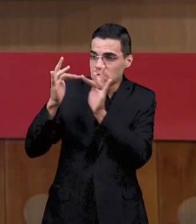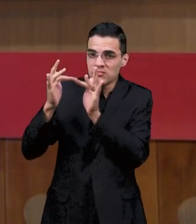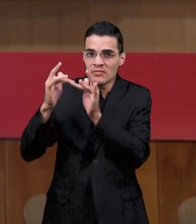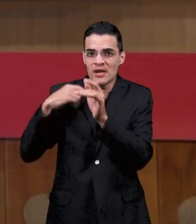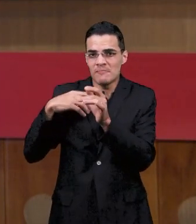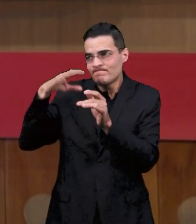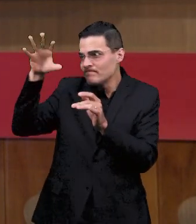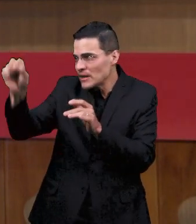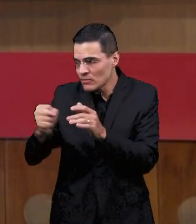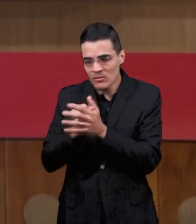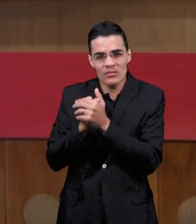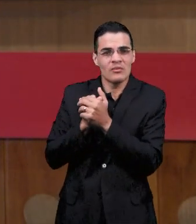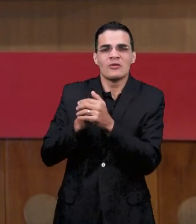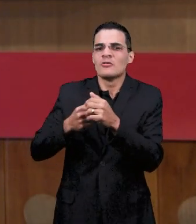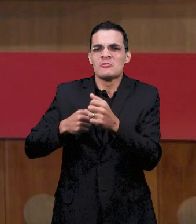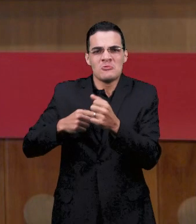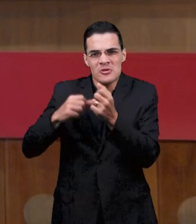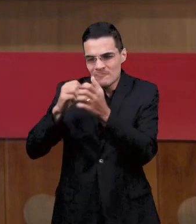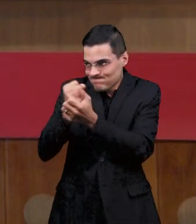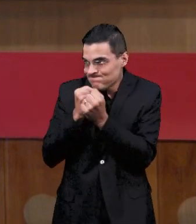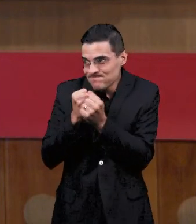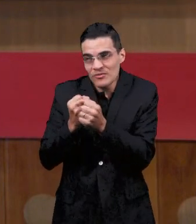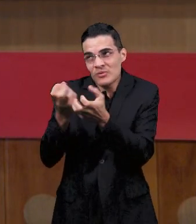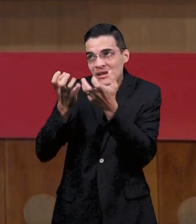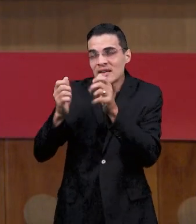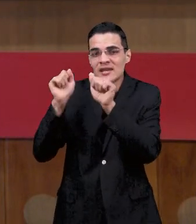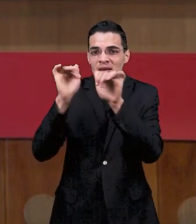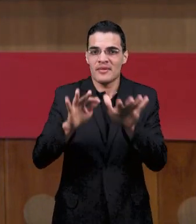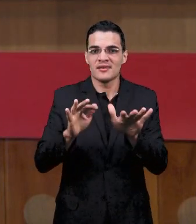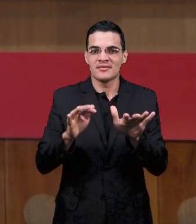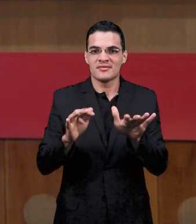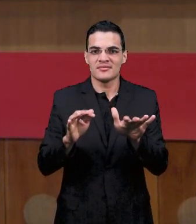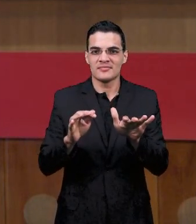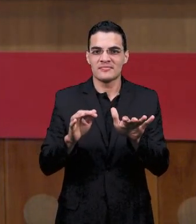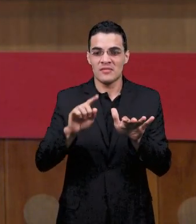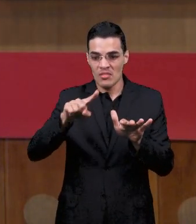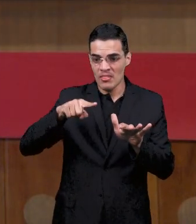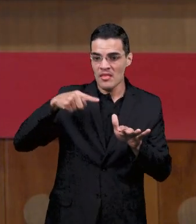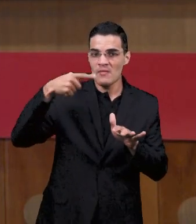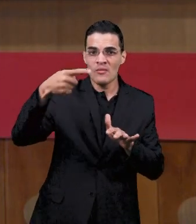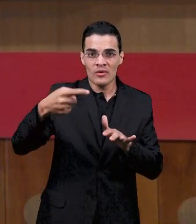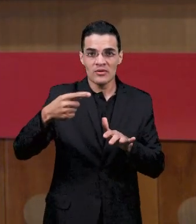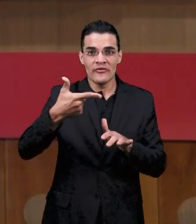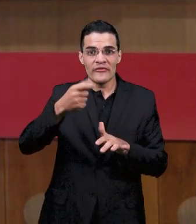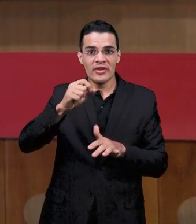Peniel. Ele ia mudar o nome do lugar, mas ia continuar sendo Jacó.